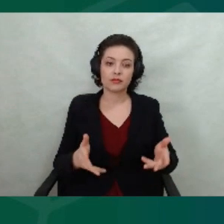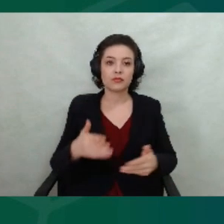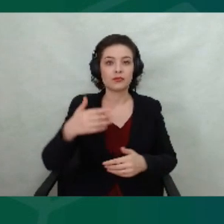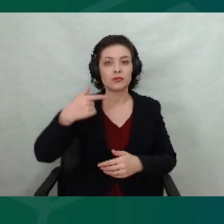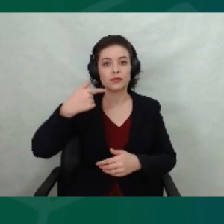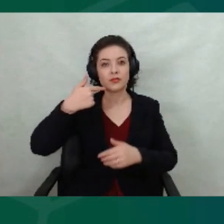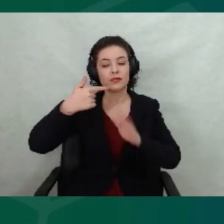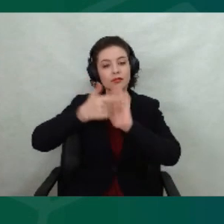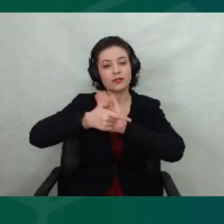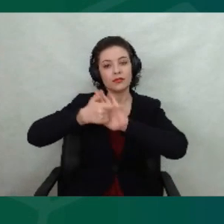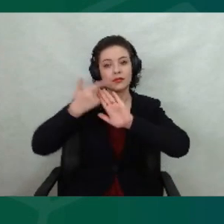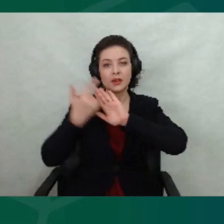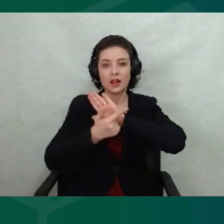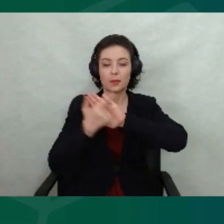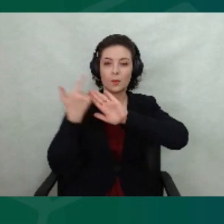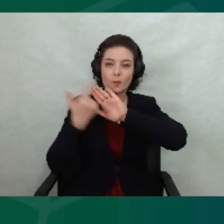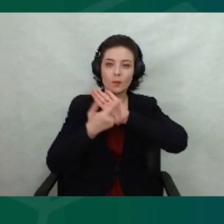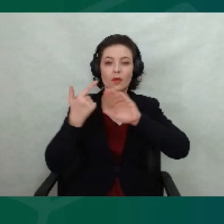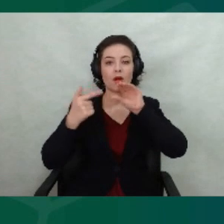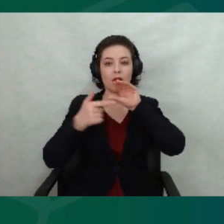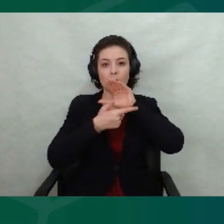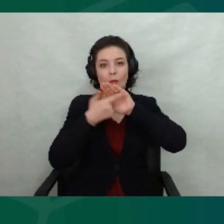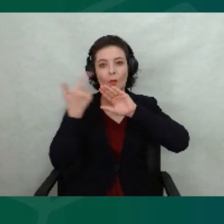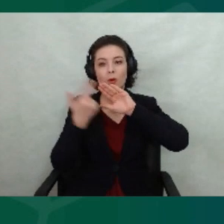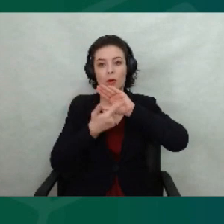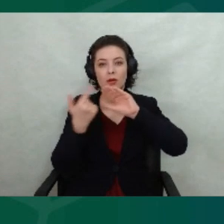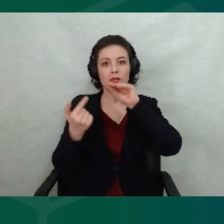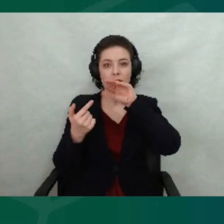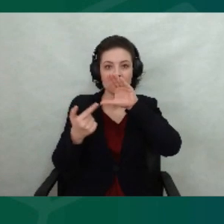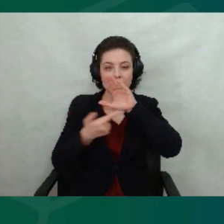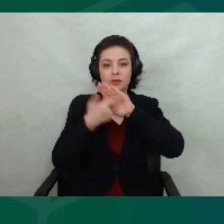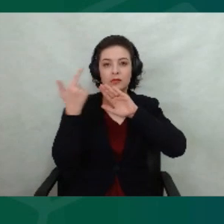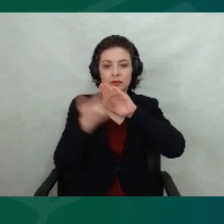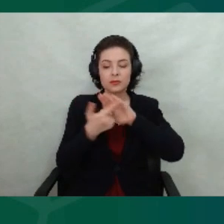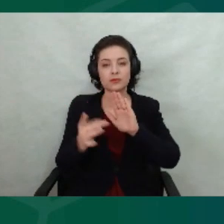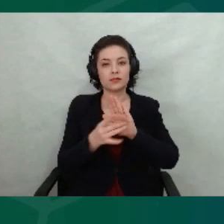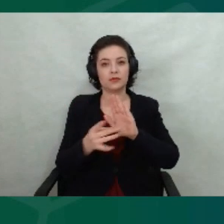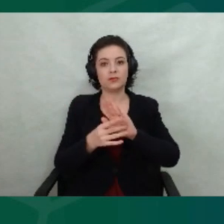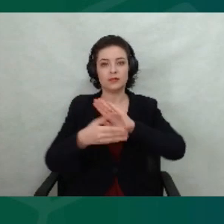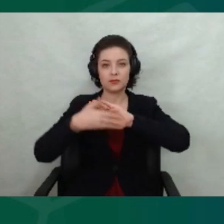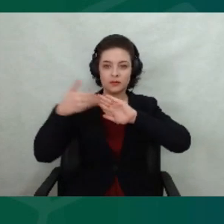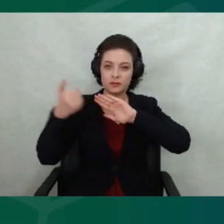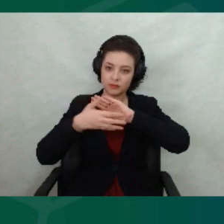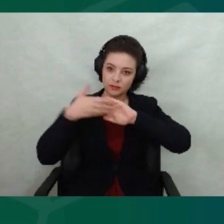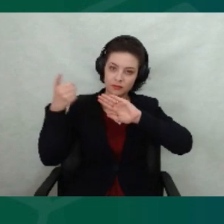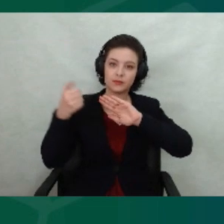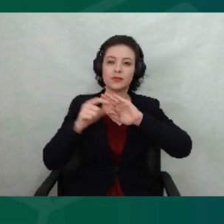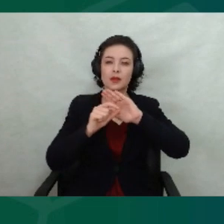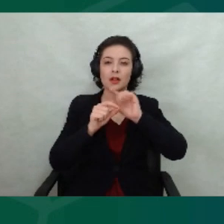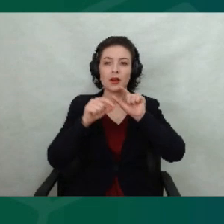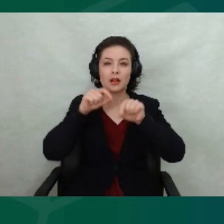essa higiene, muito eficiente, mas, sobretudo, a aspiração ao mesmo tempo. E traz, é claro,